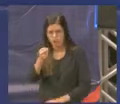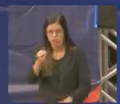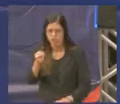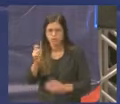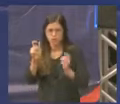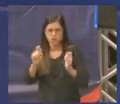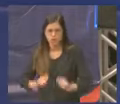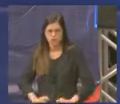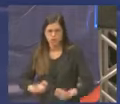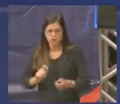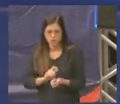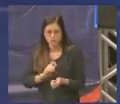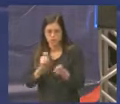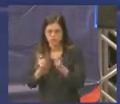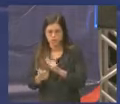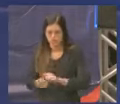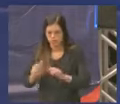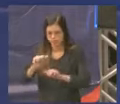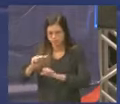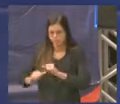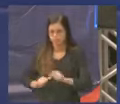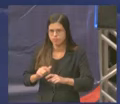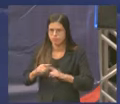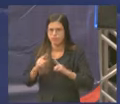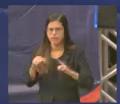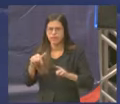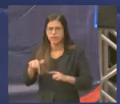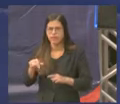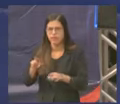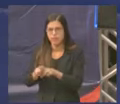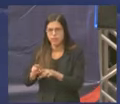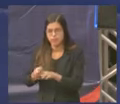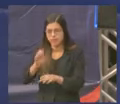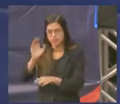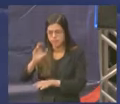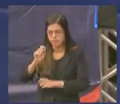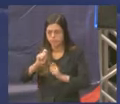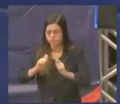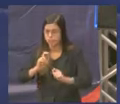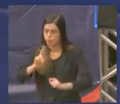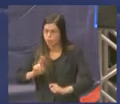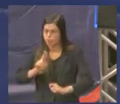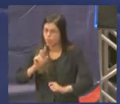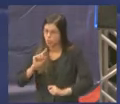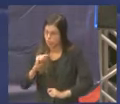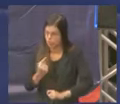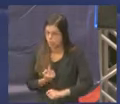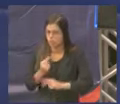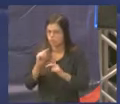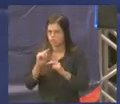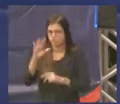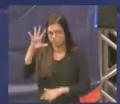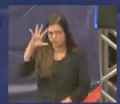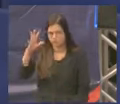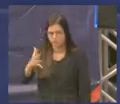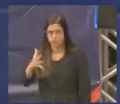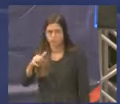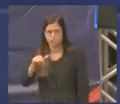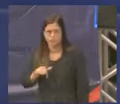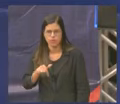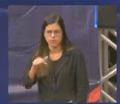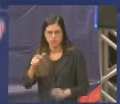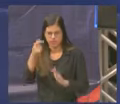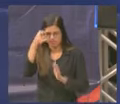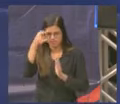alta capacidade de transformação, mas a ciência é um meio para os seres humanos. Nós é que vamos resolver. A inteligência artificial, como foi